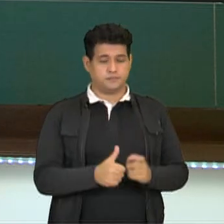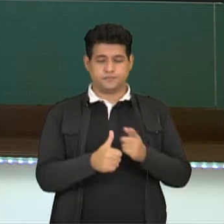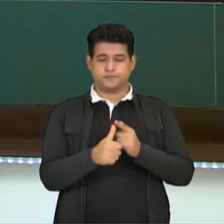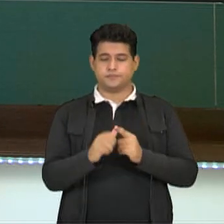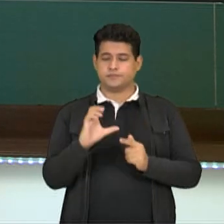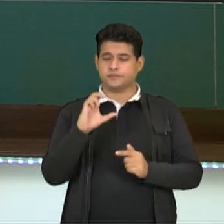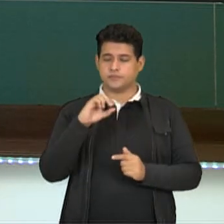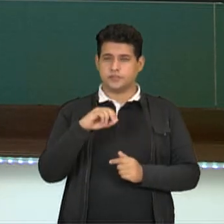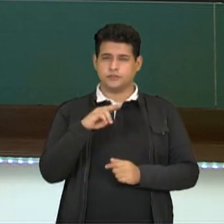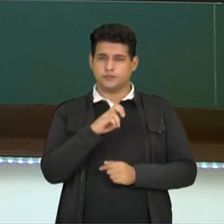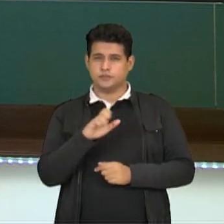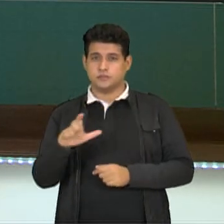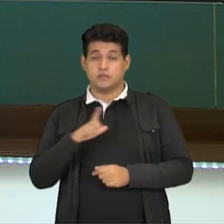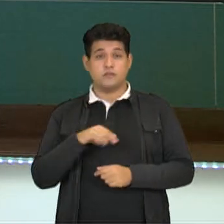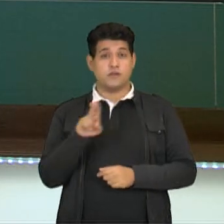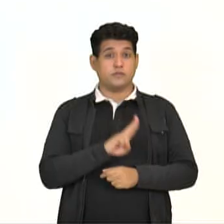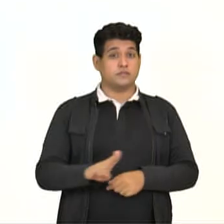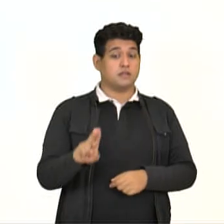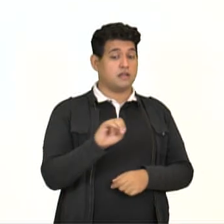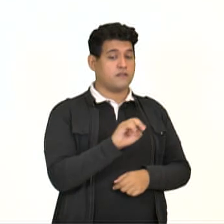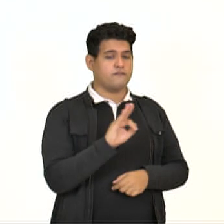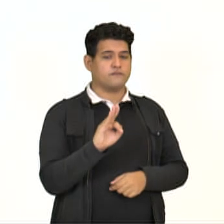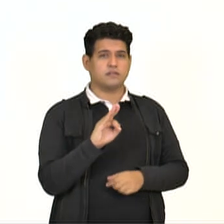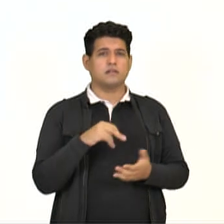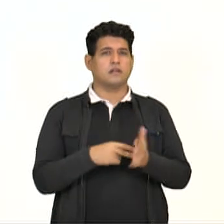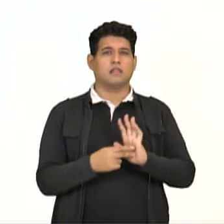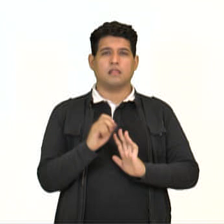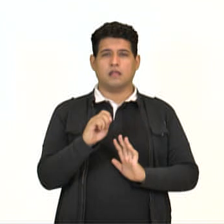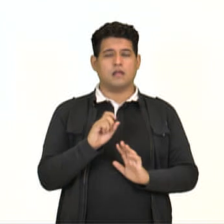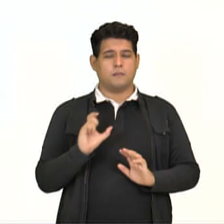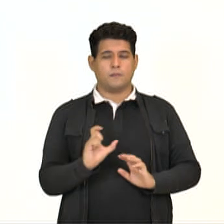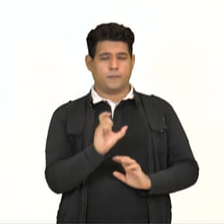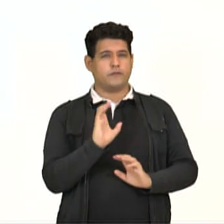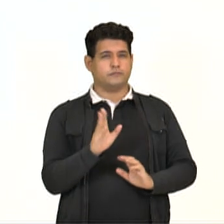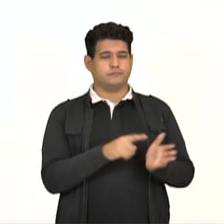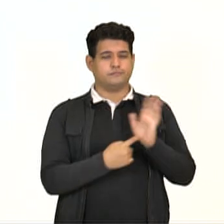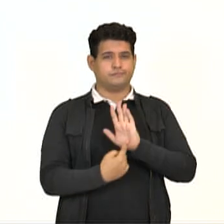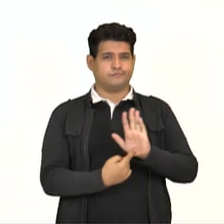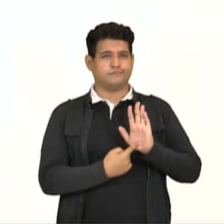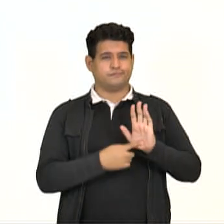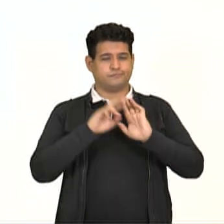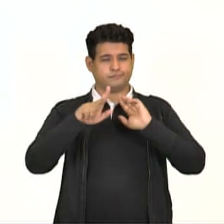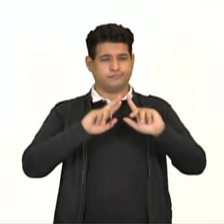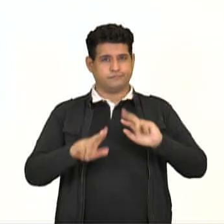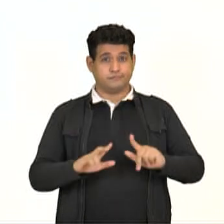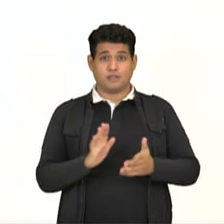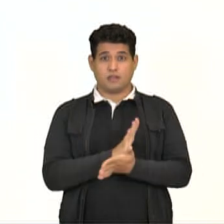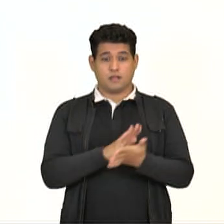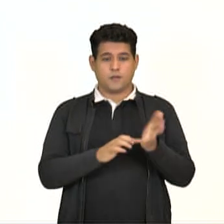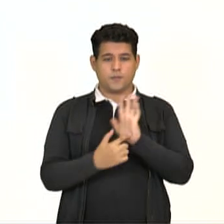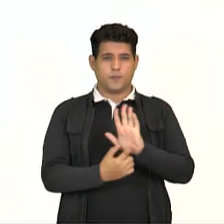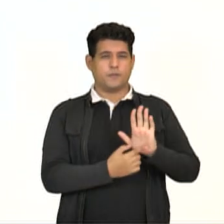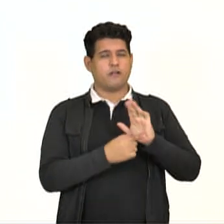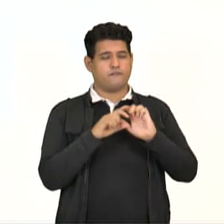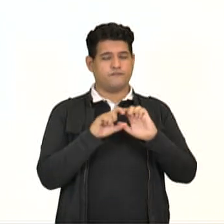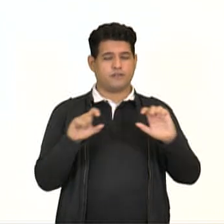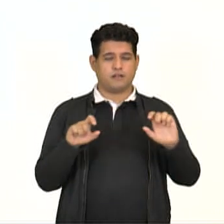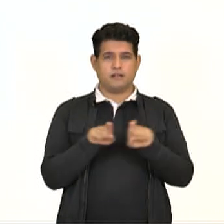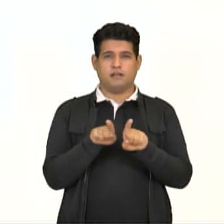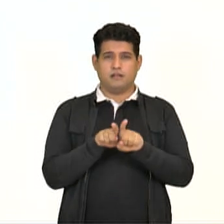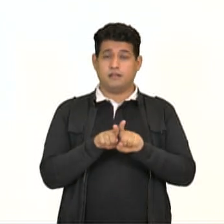condicional? A gente vai usar if, que é aquela palavrinha que eu mostrei para vocês, que na maioria das vezes aparece nas frases